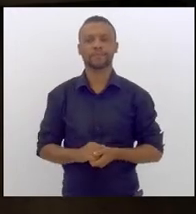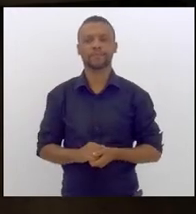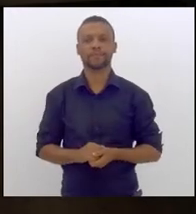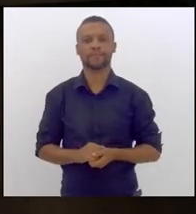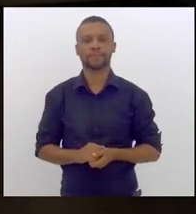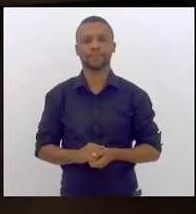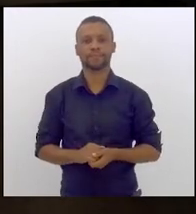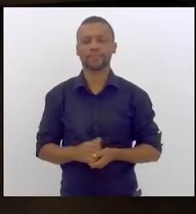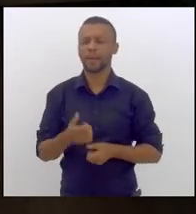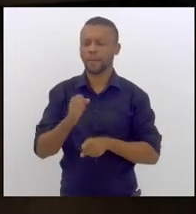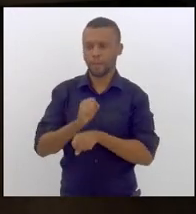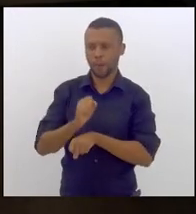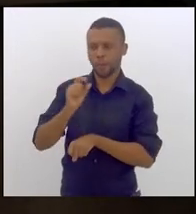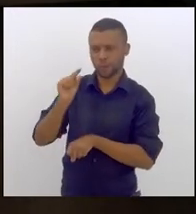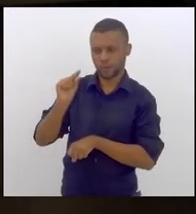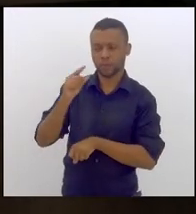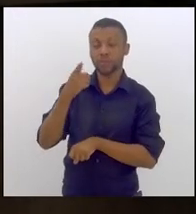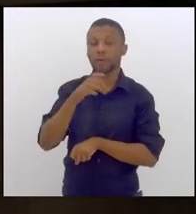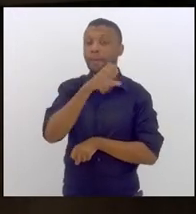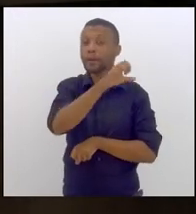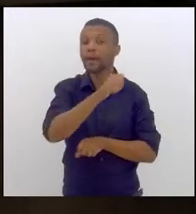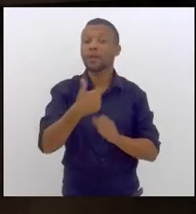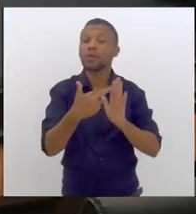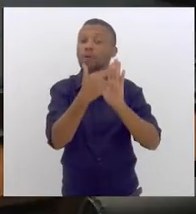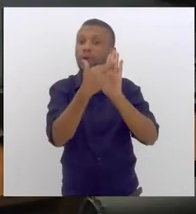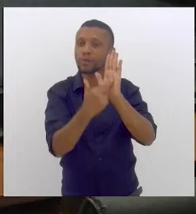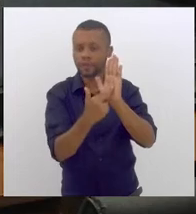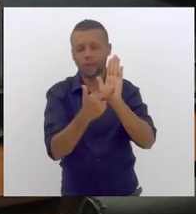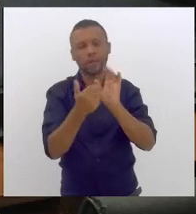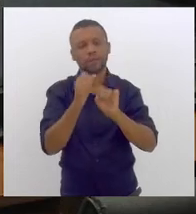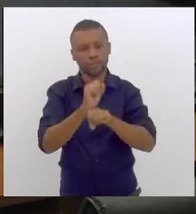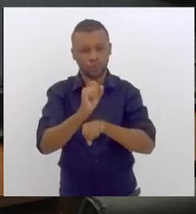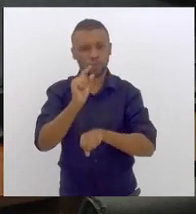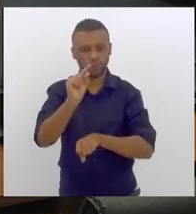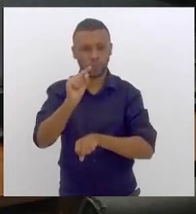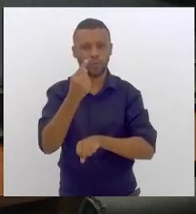Deixa eu só pegar ali o relatório, um minutinho.